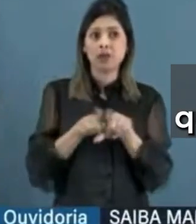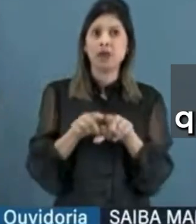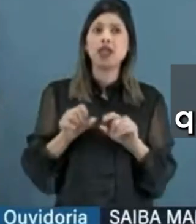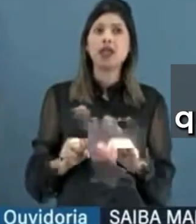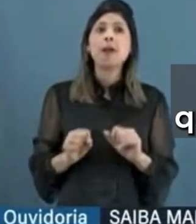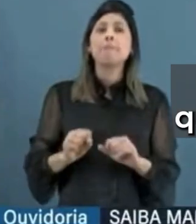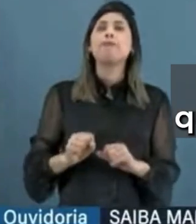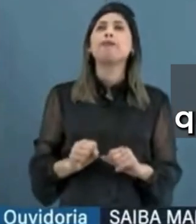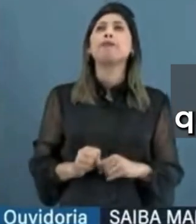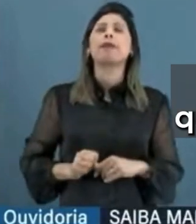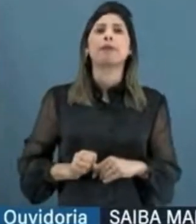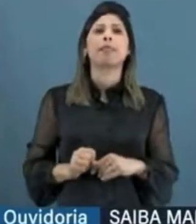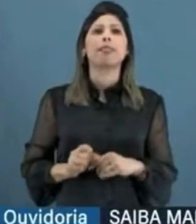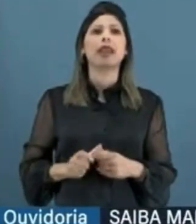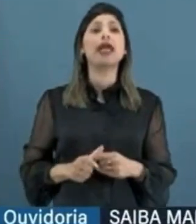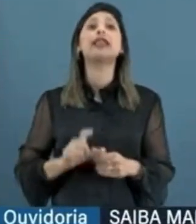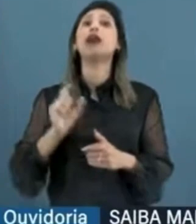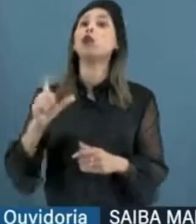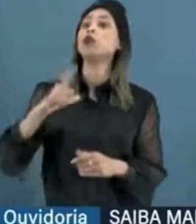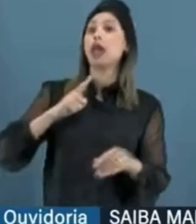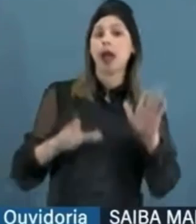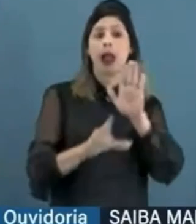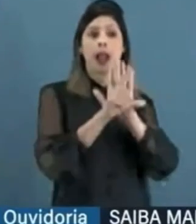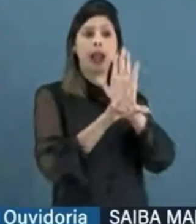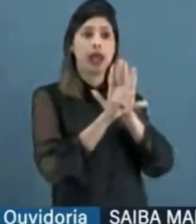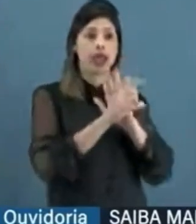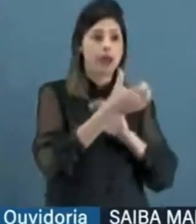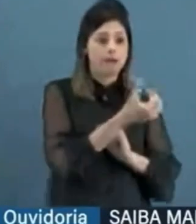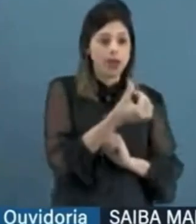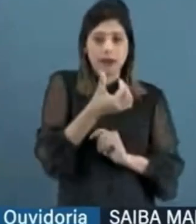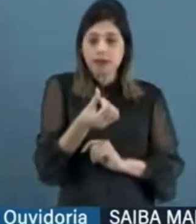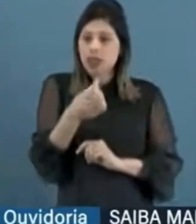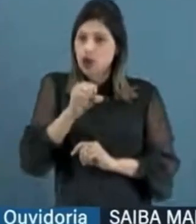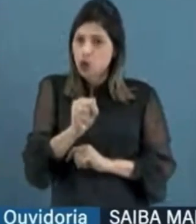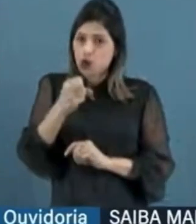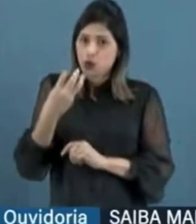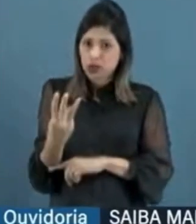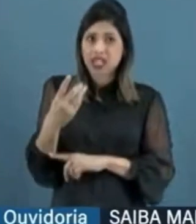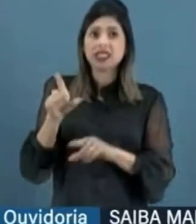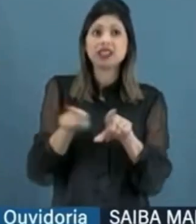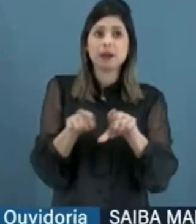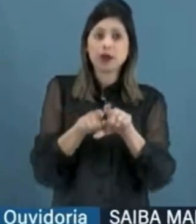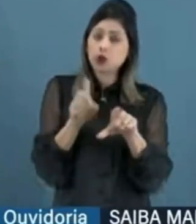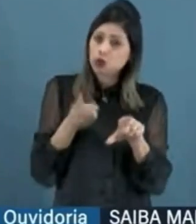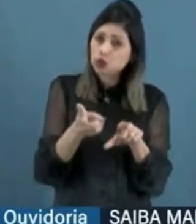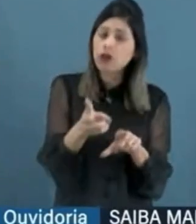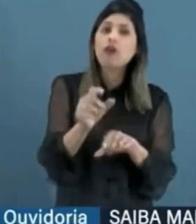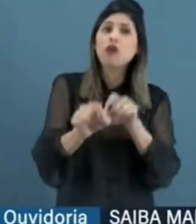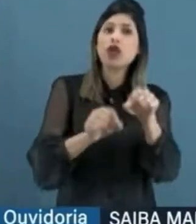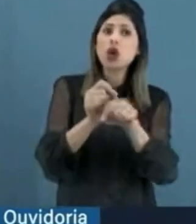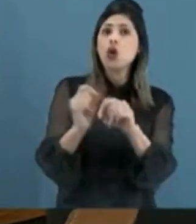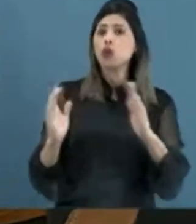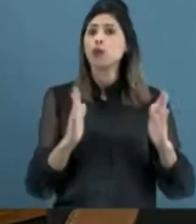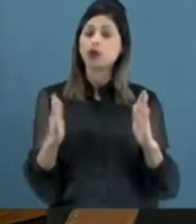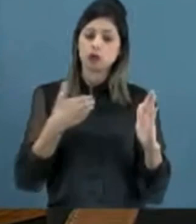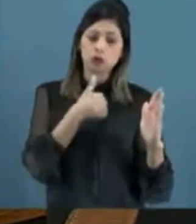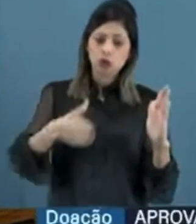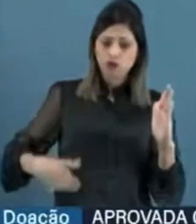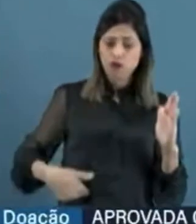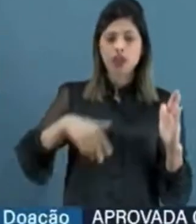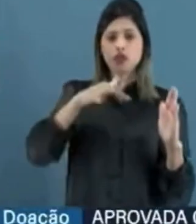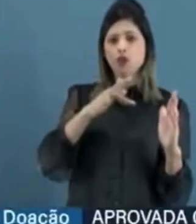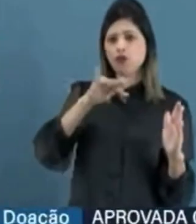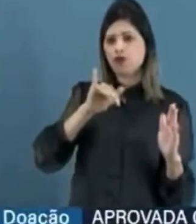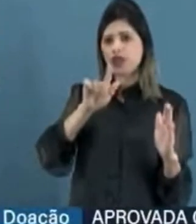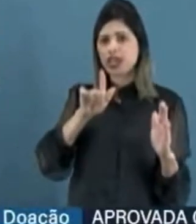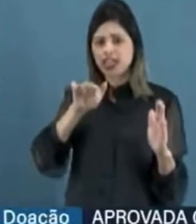em que se aprovou a Lei 6683 da anistia, ainda estávamos sob o governo Figueiredo. Portanto, a anistia foi